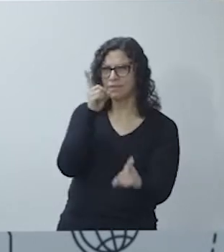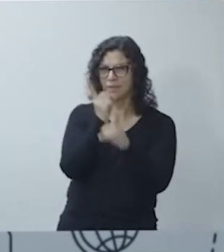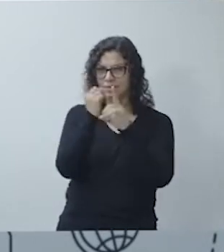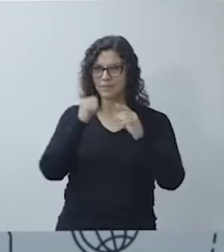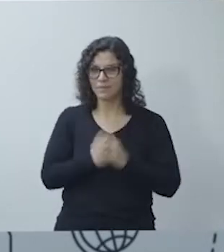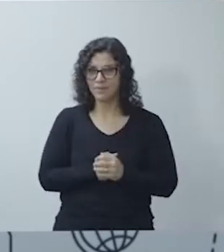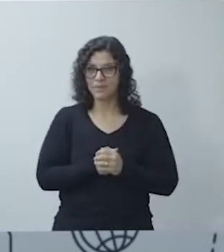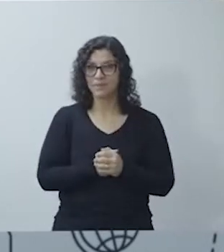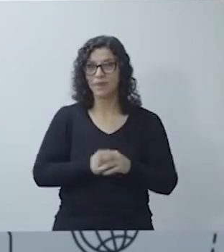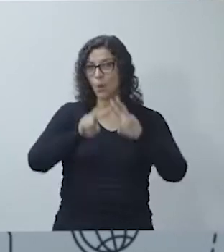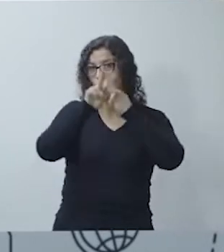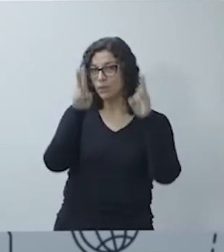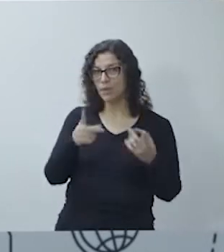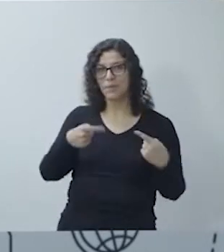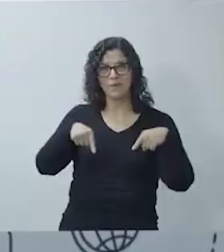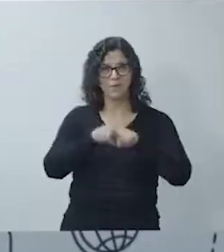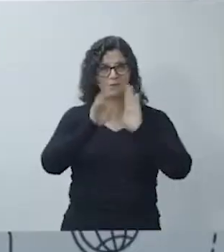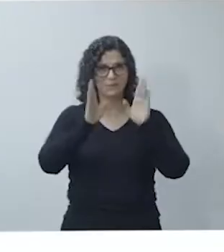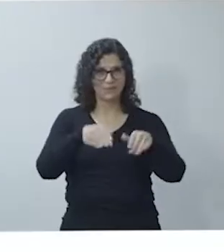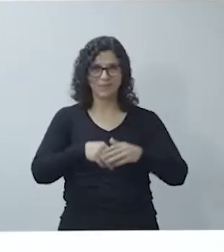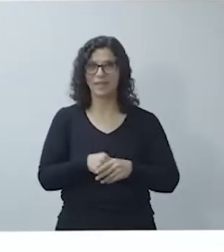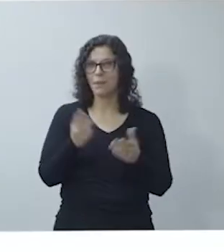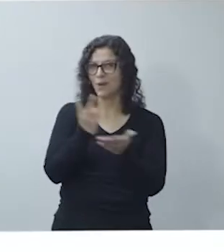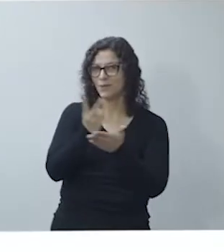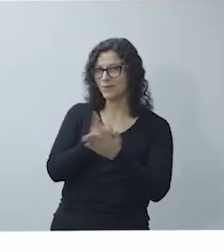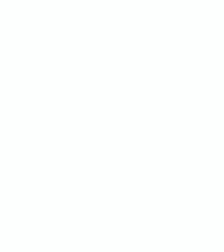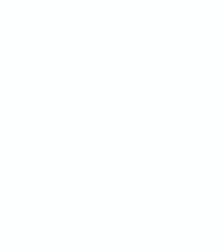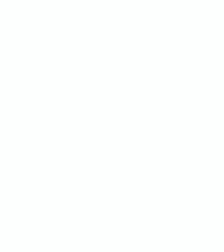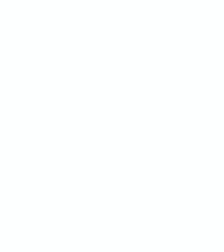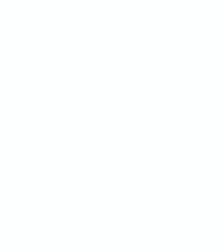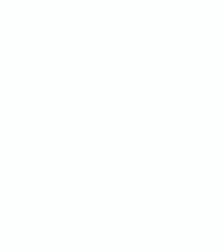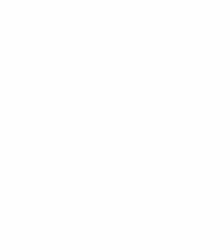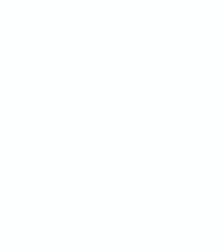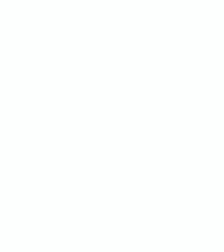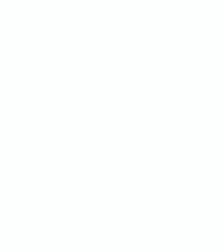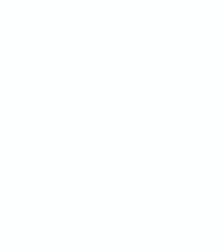você descobrir o título do conto e eu já volto para a gente continuar.